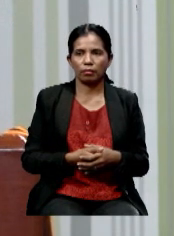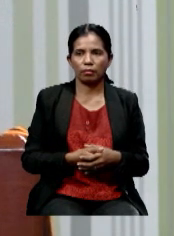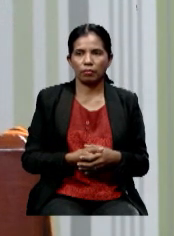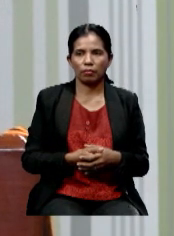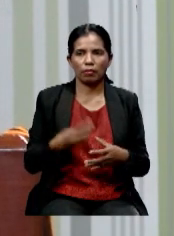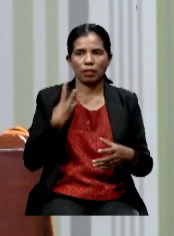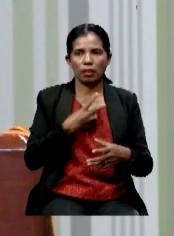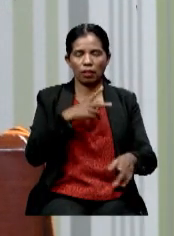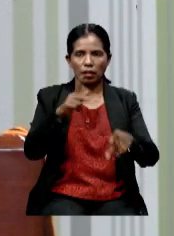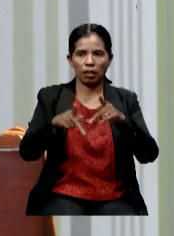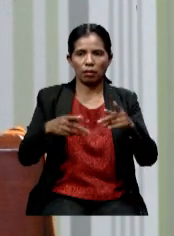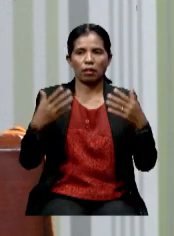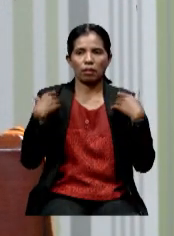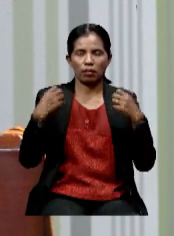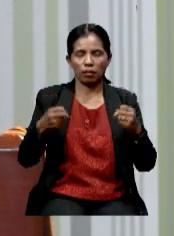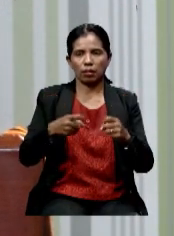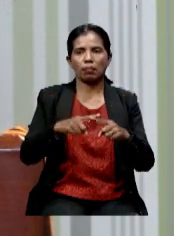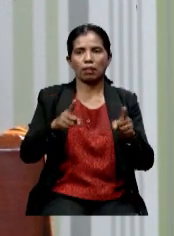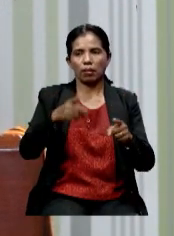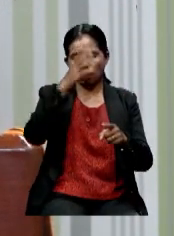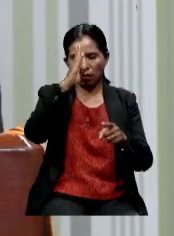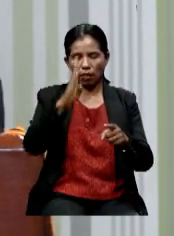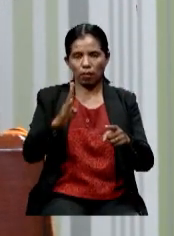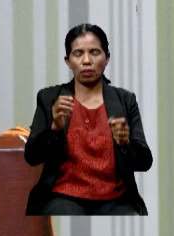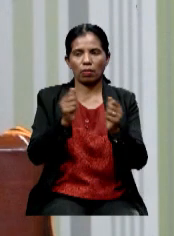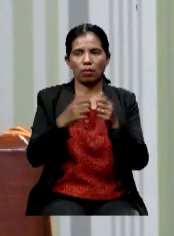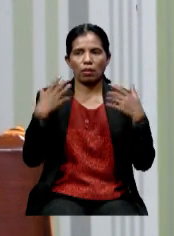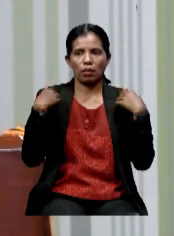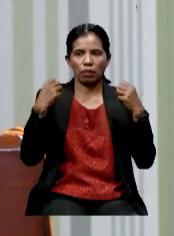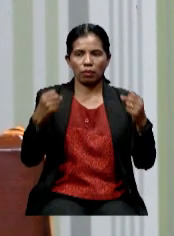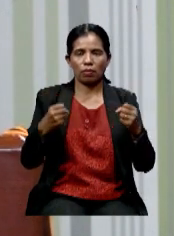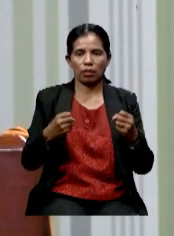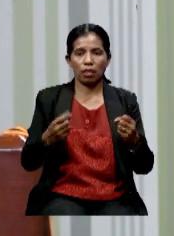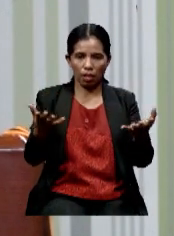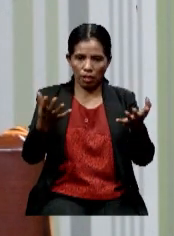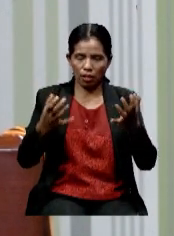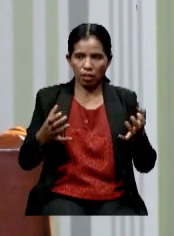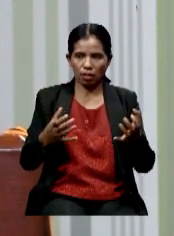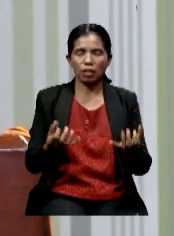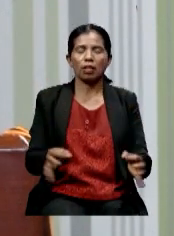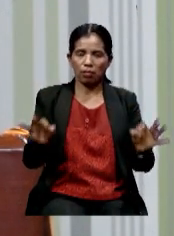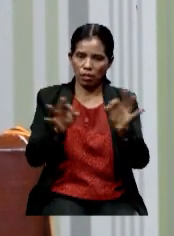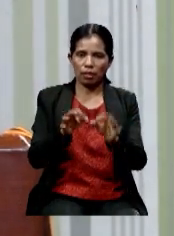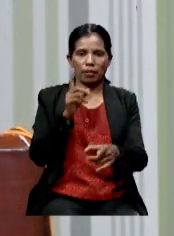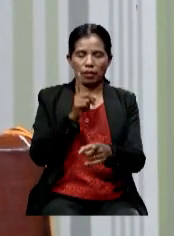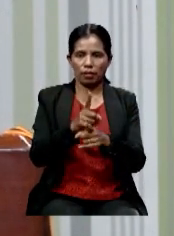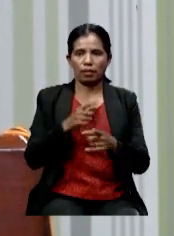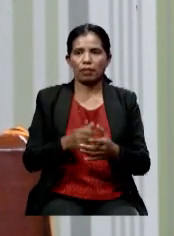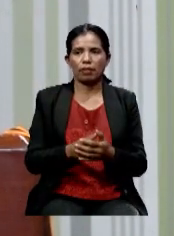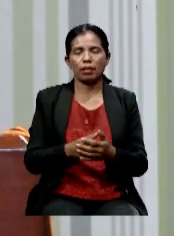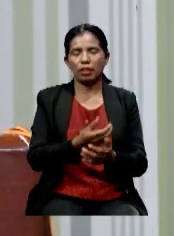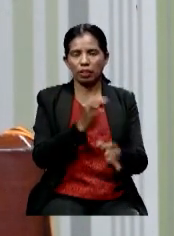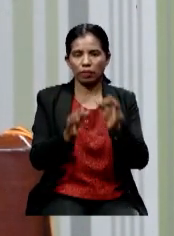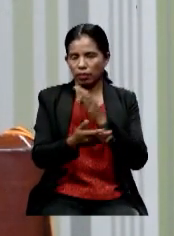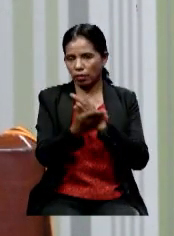Tem uma força lá, ele, mas o Marão tem uma força. Tem uma vontade, né, importante. Sei que vou dizer a